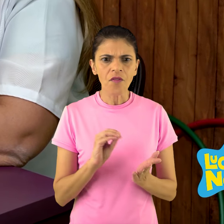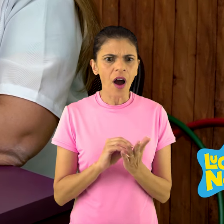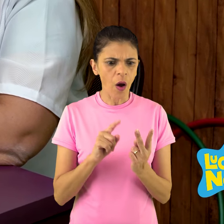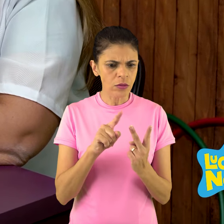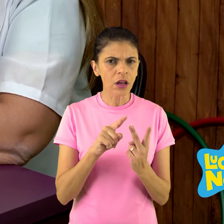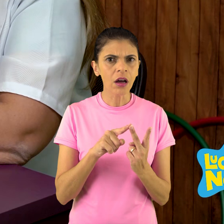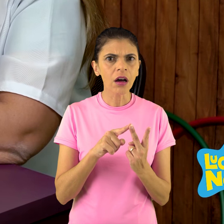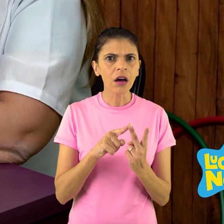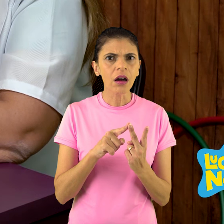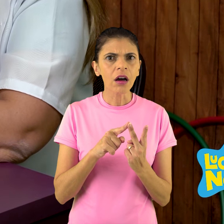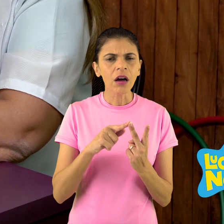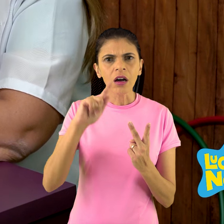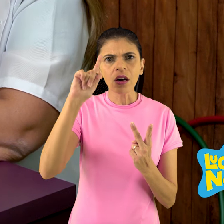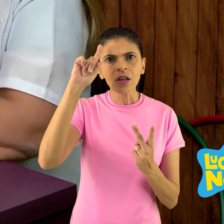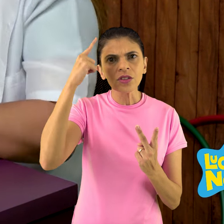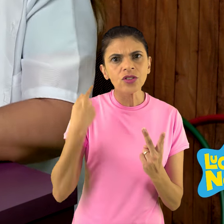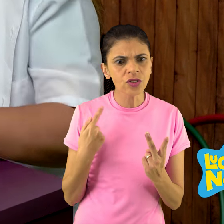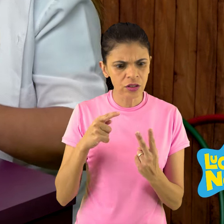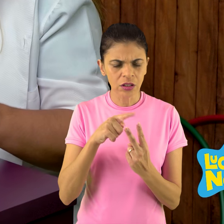Lucas e a Gi não se inscreveram ainda.